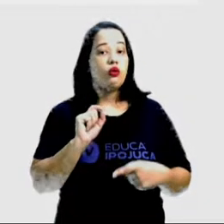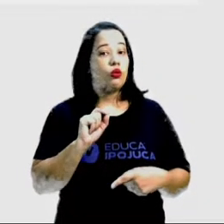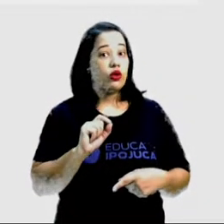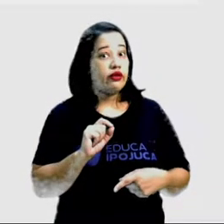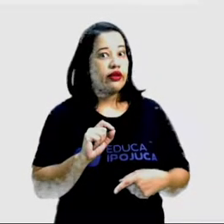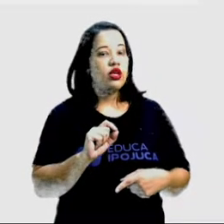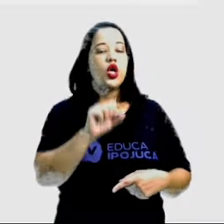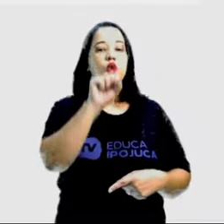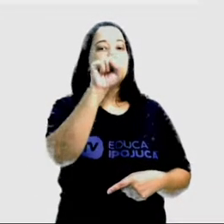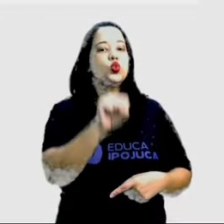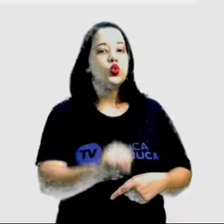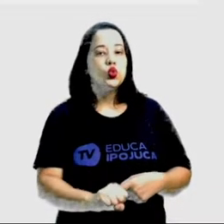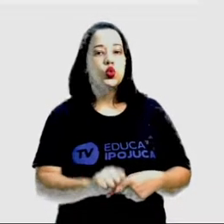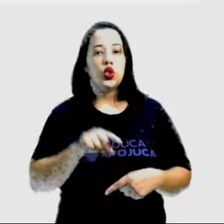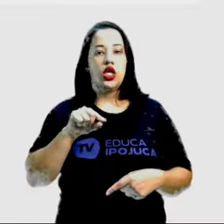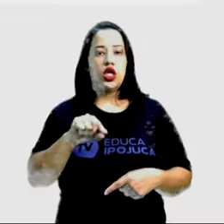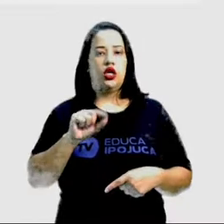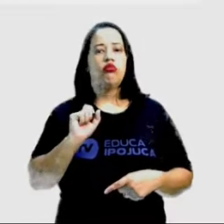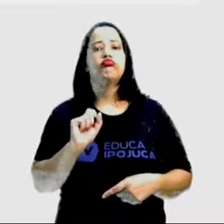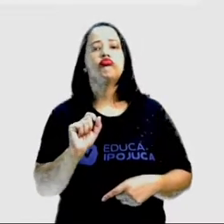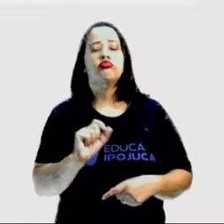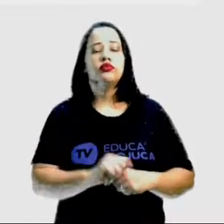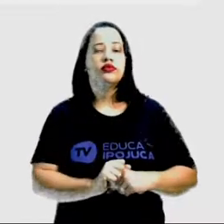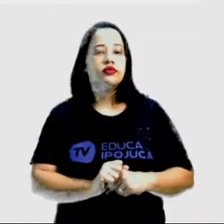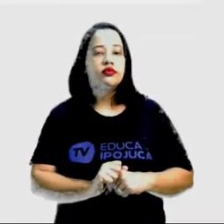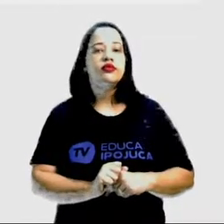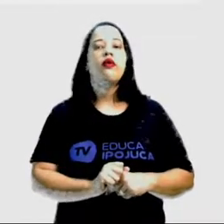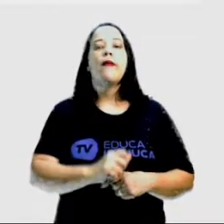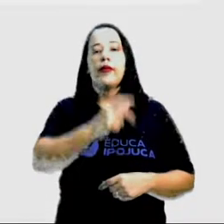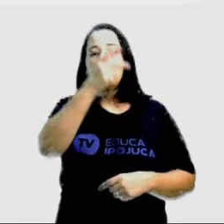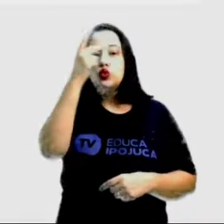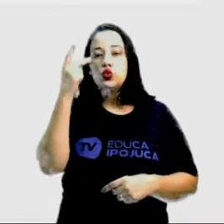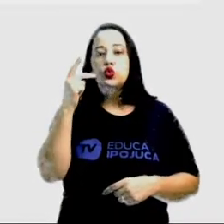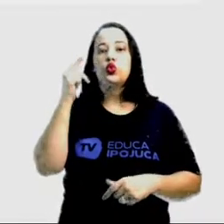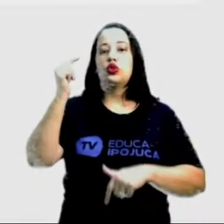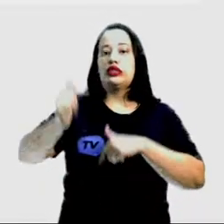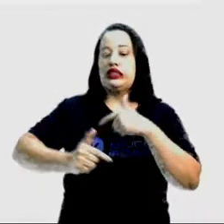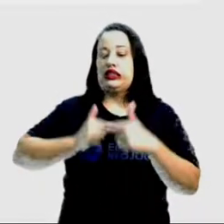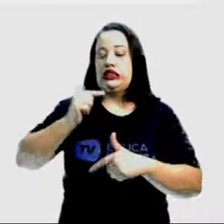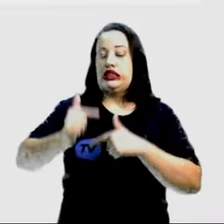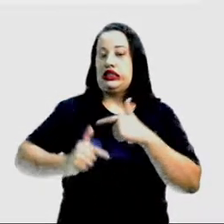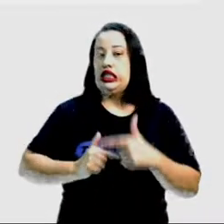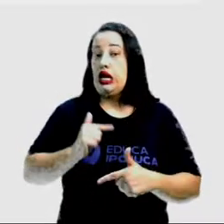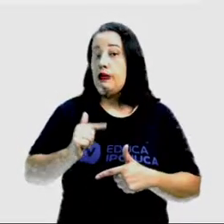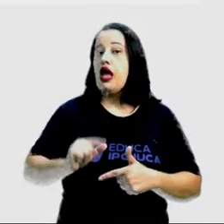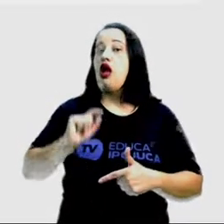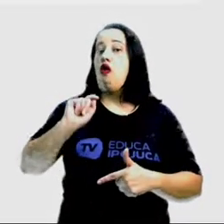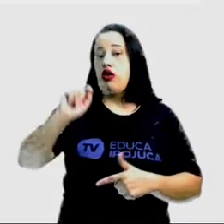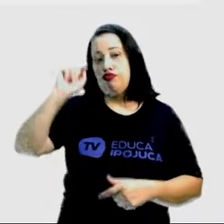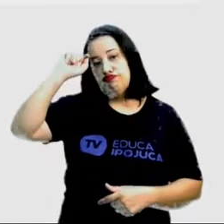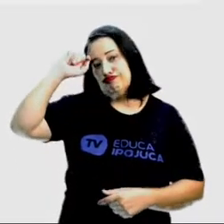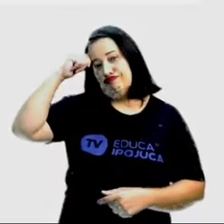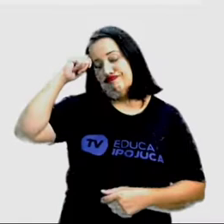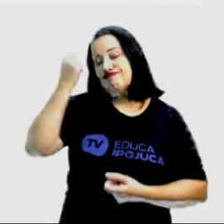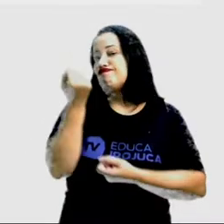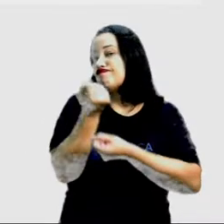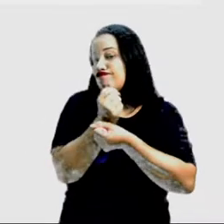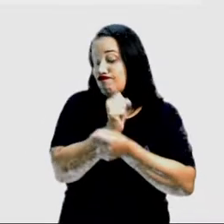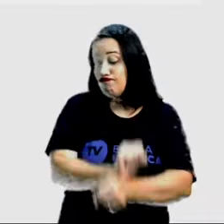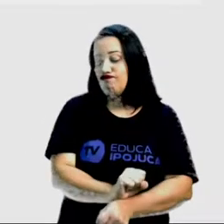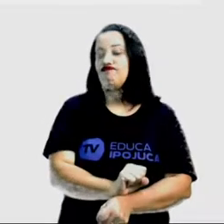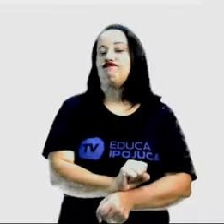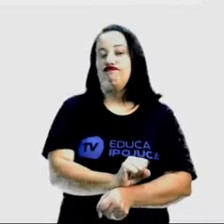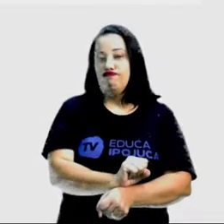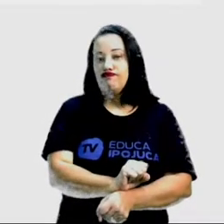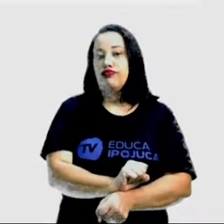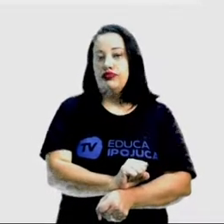tá certo? No sul vai predominar a mão de obra escrava africana, tá? Enquanto no